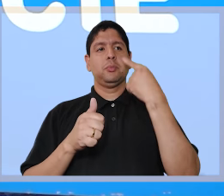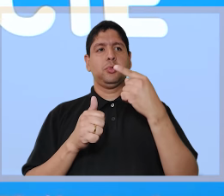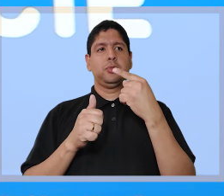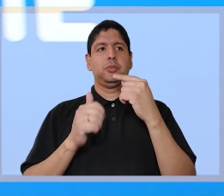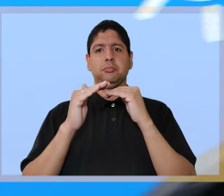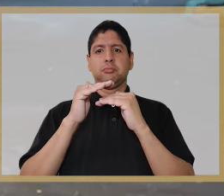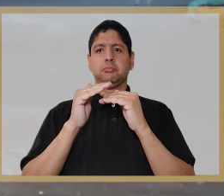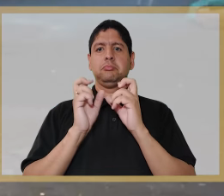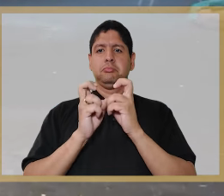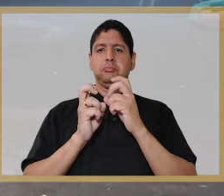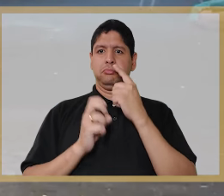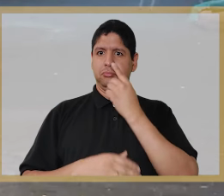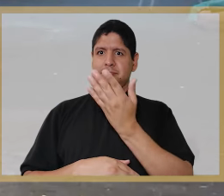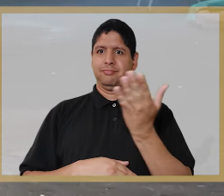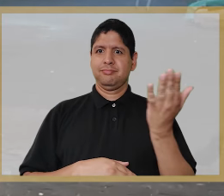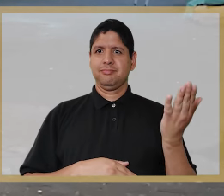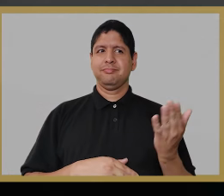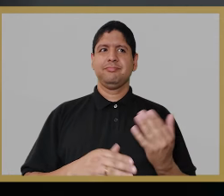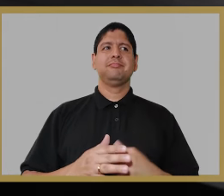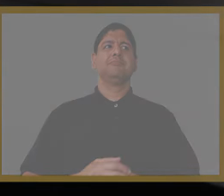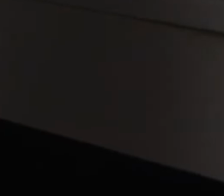comigo?